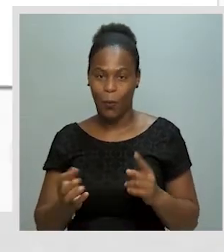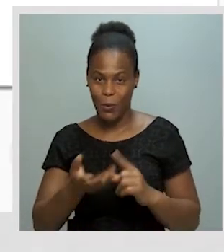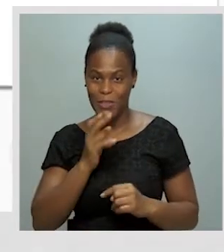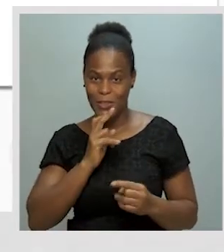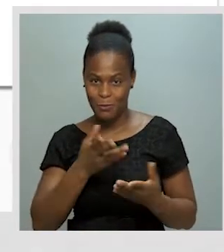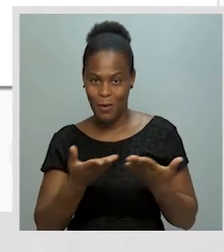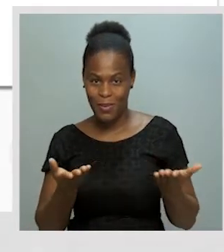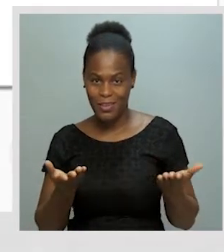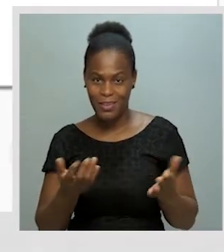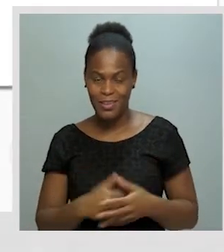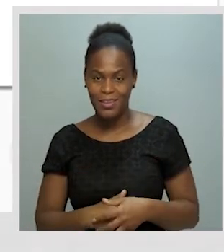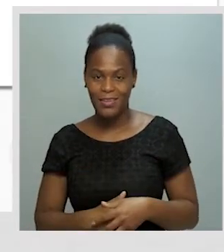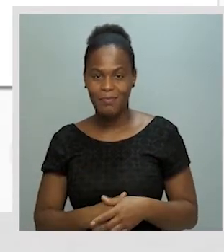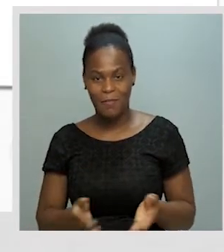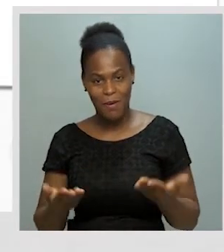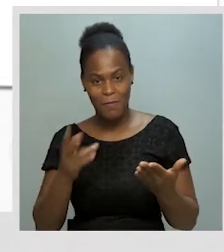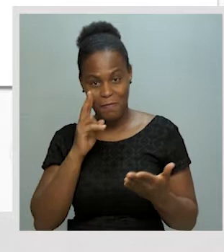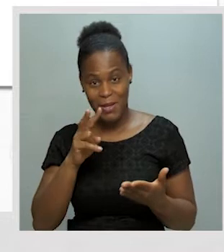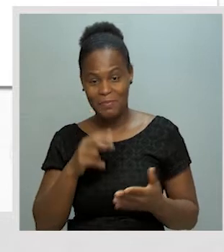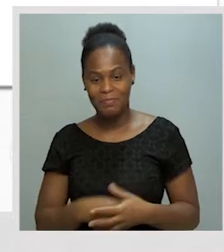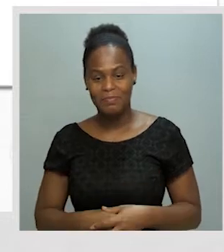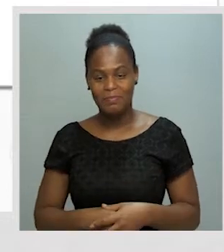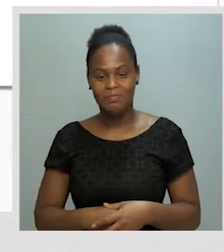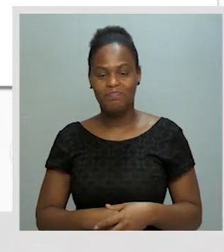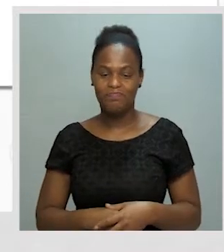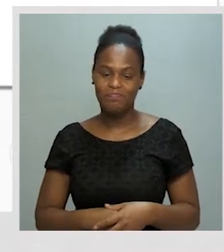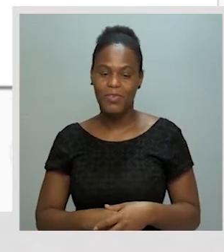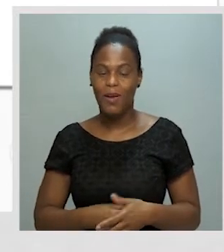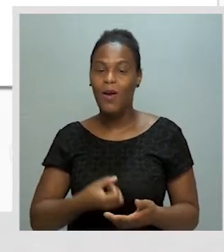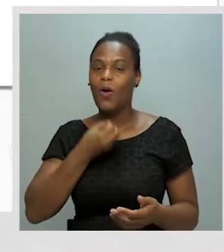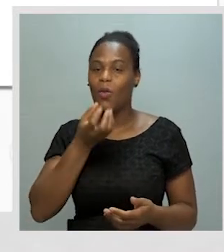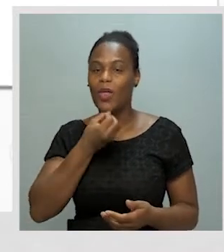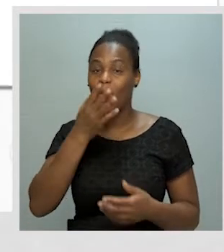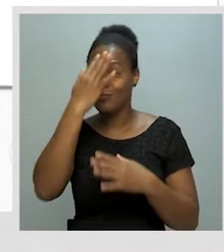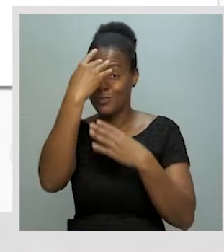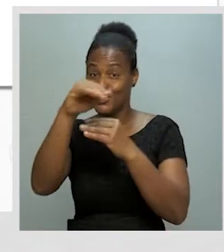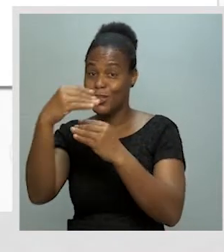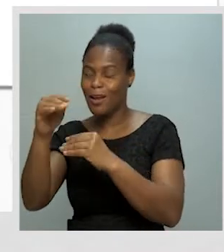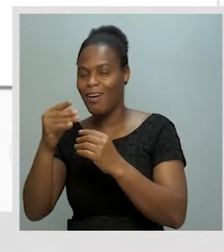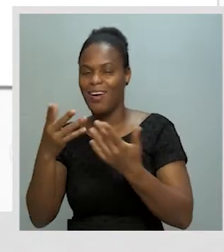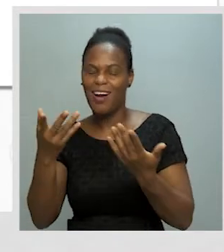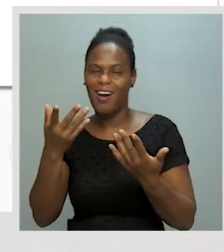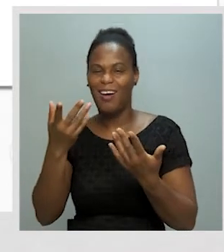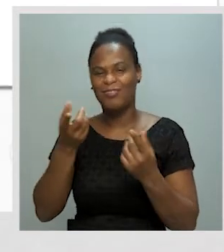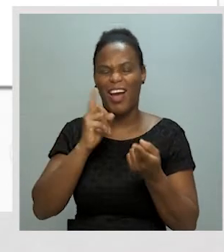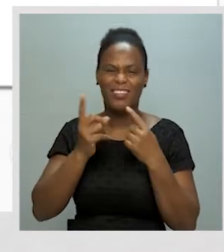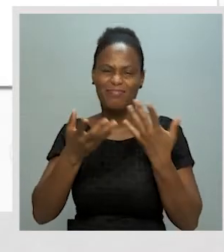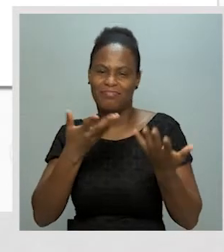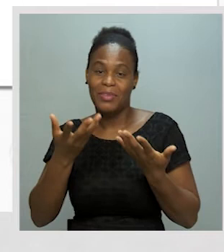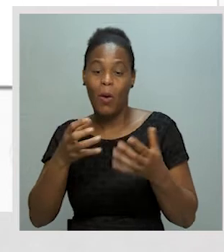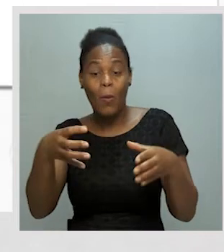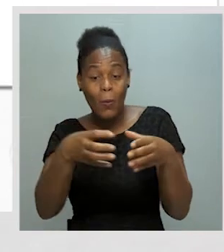Conseguiram chegar na resposta? Vamos lá ver. O contador ensina e distrai,